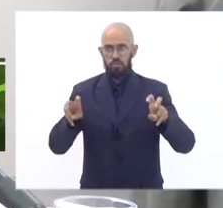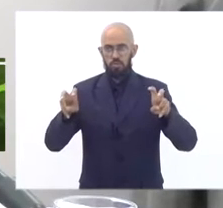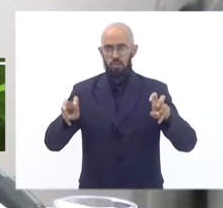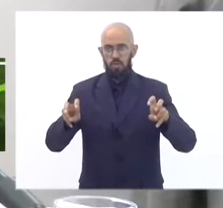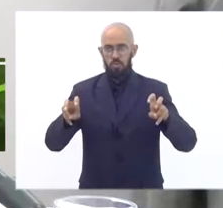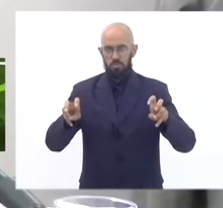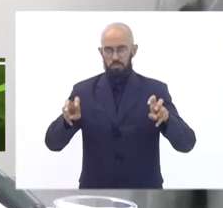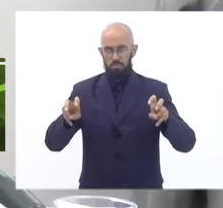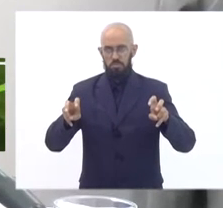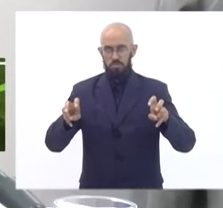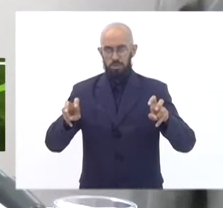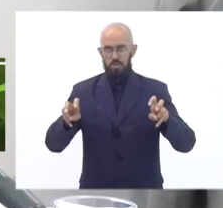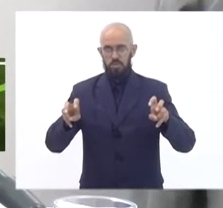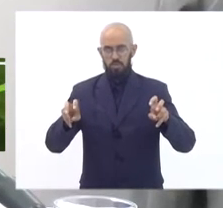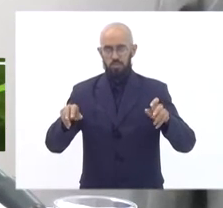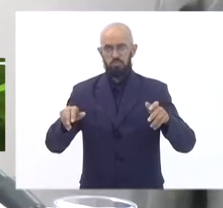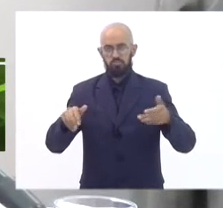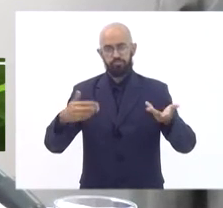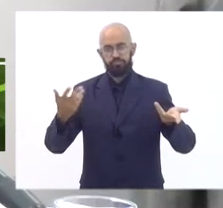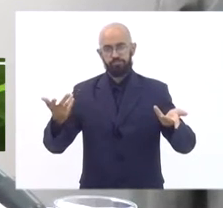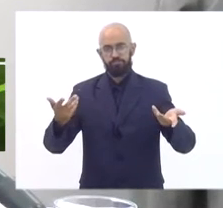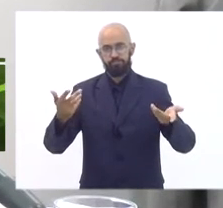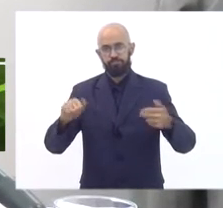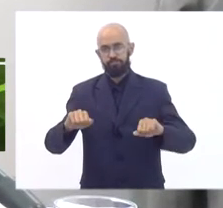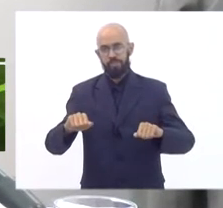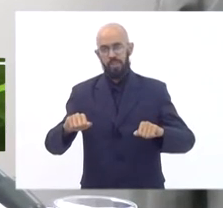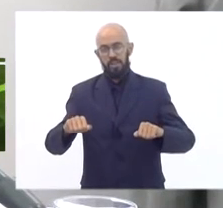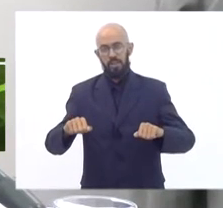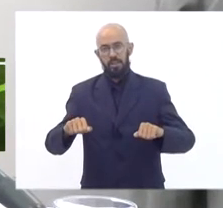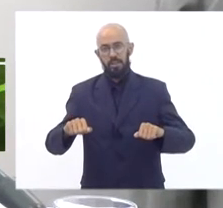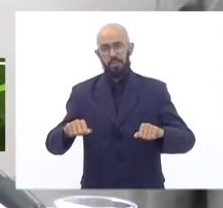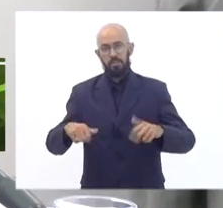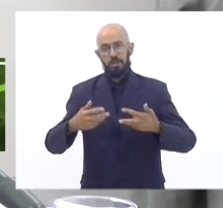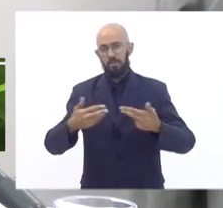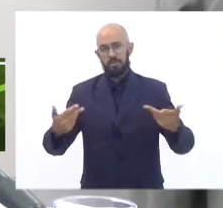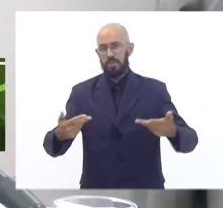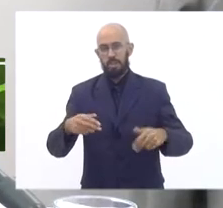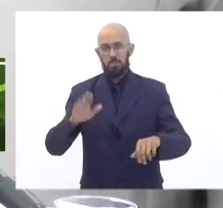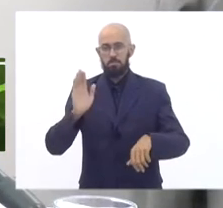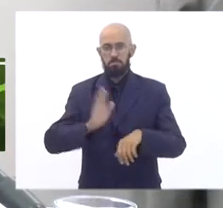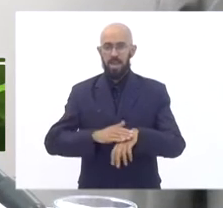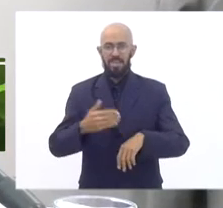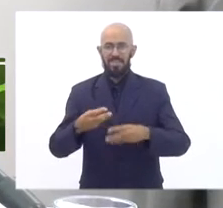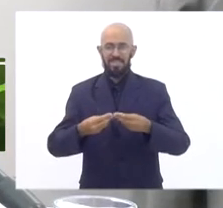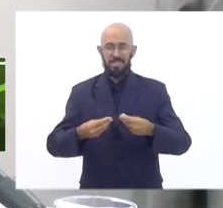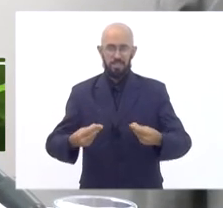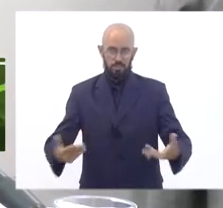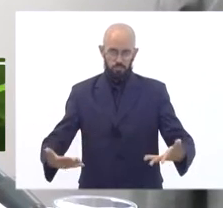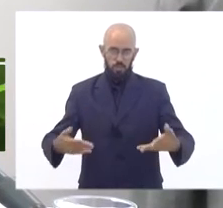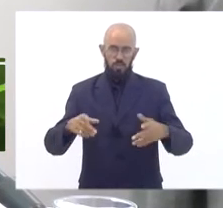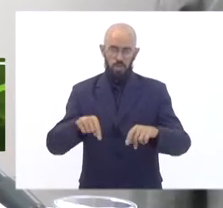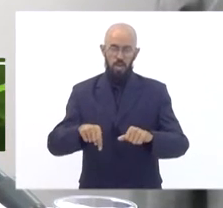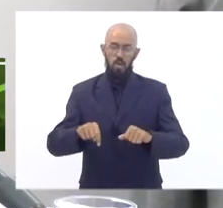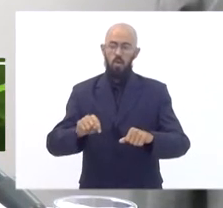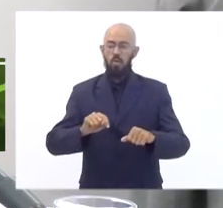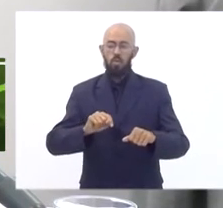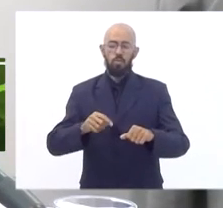mais sensíveis do transporte público no Rio de Janeiro, que é o transporte ferroviário, que é o modal mais popular, que